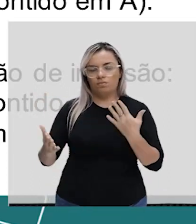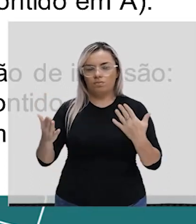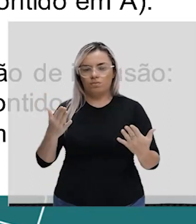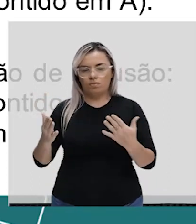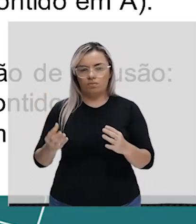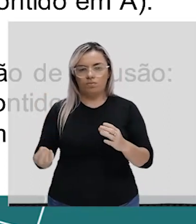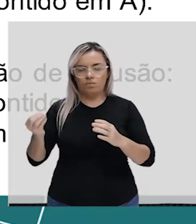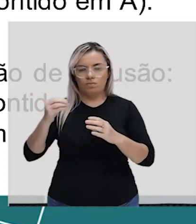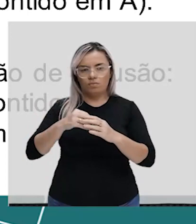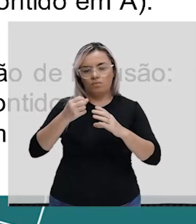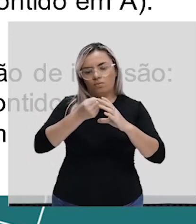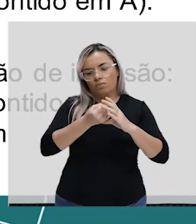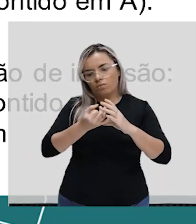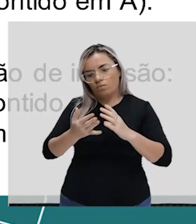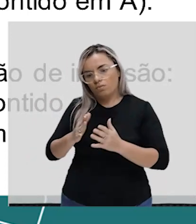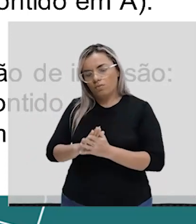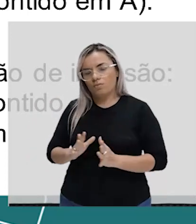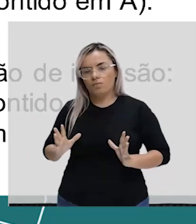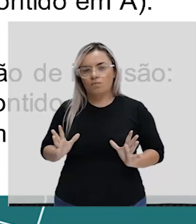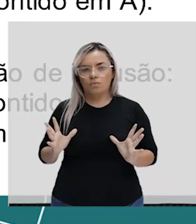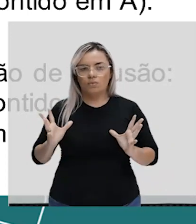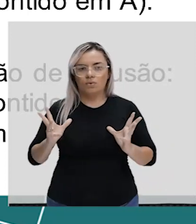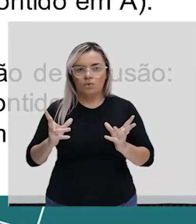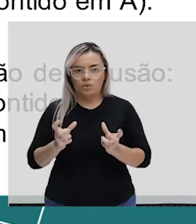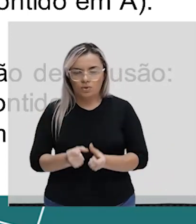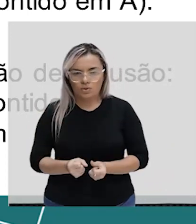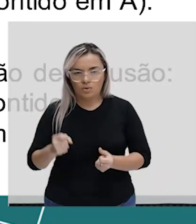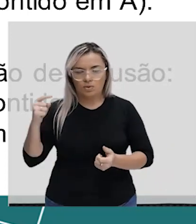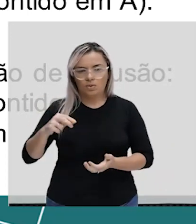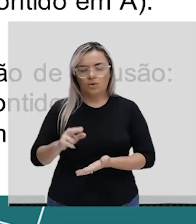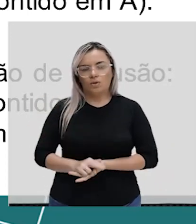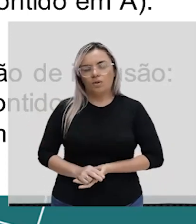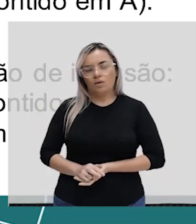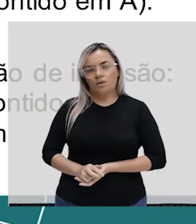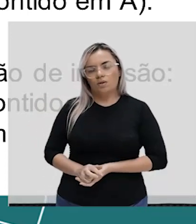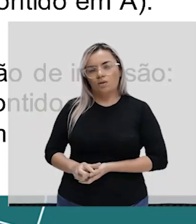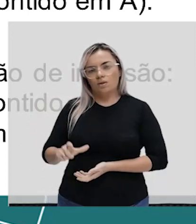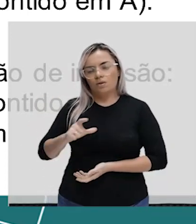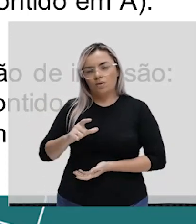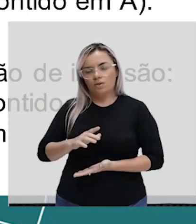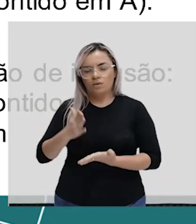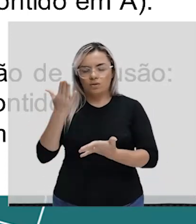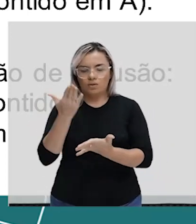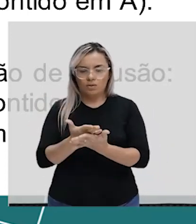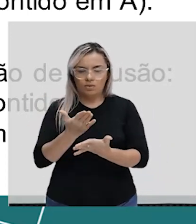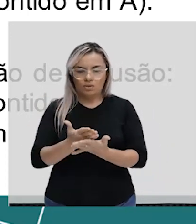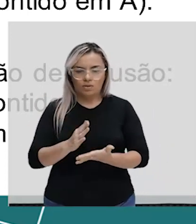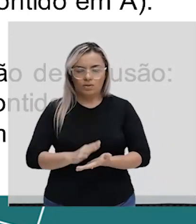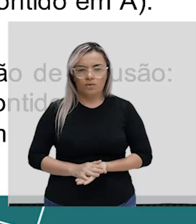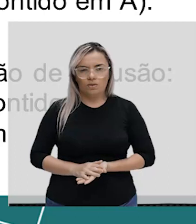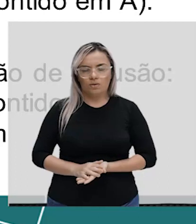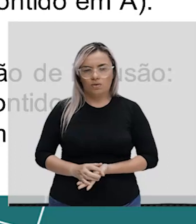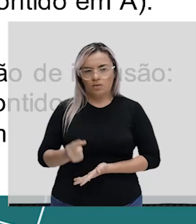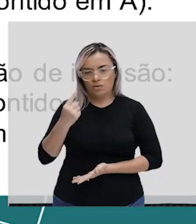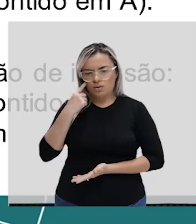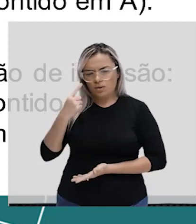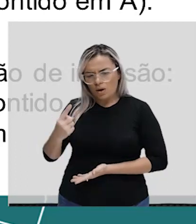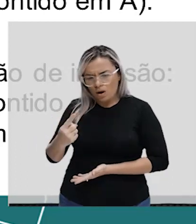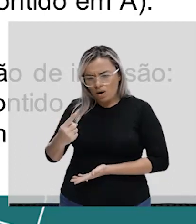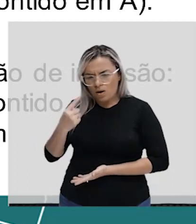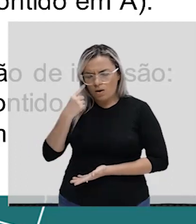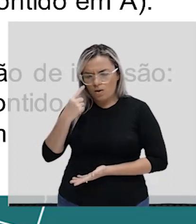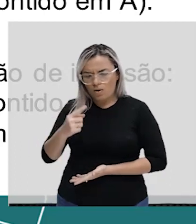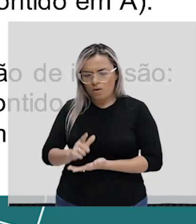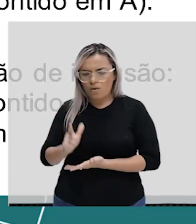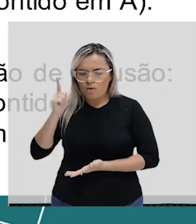contém. Então, veja, todas as vezes que você estiver trabalhando, que for possível, que você conseguir